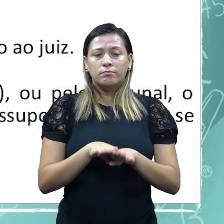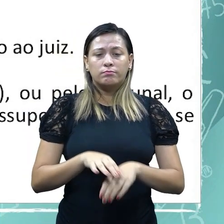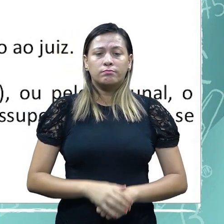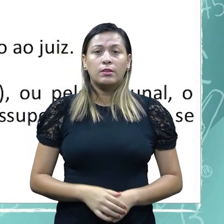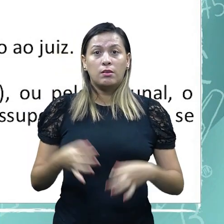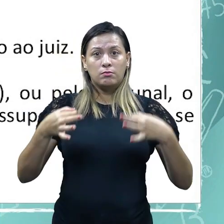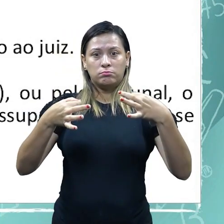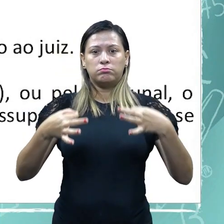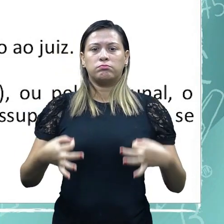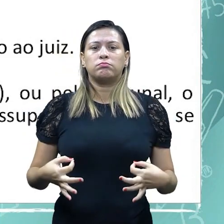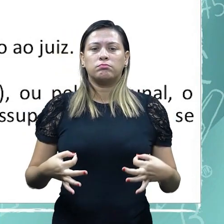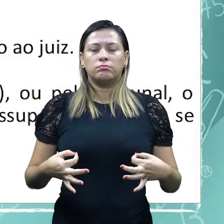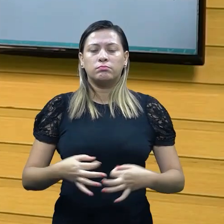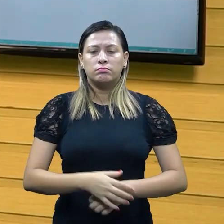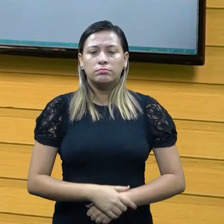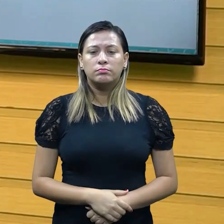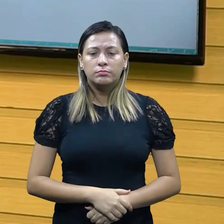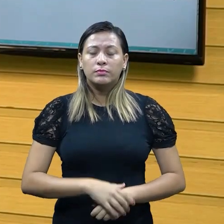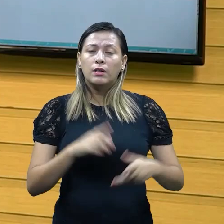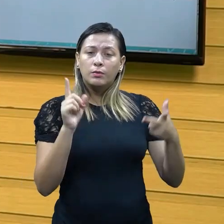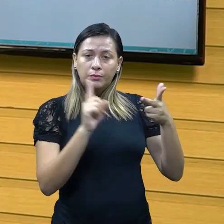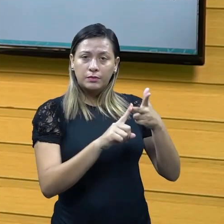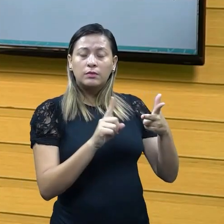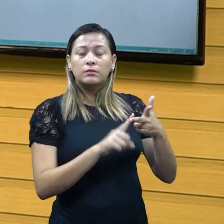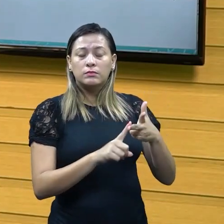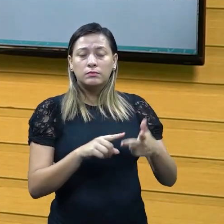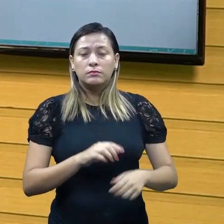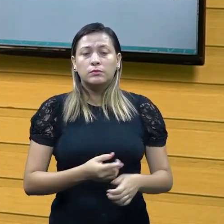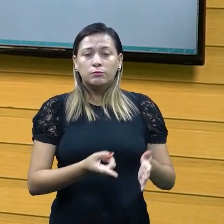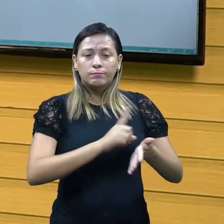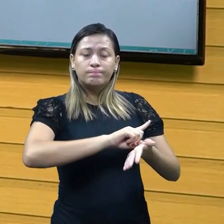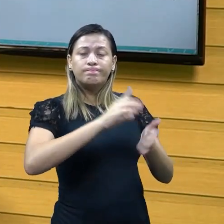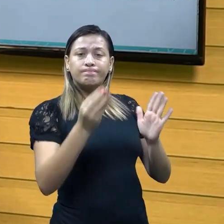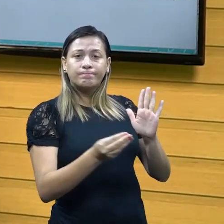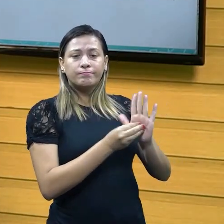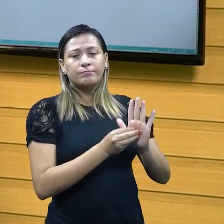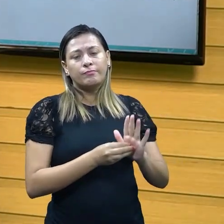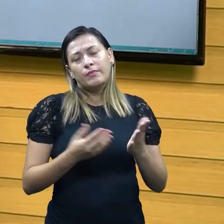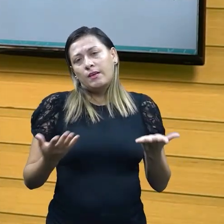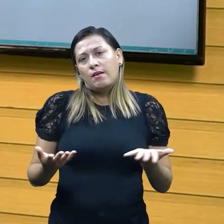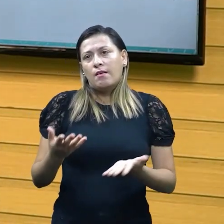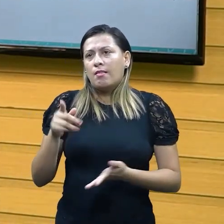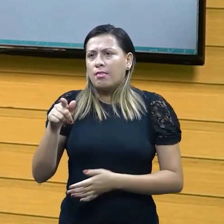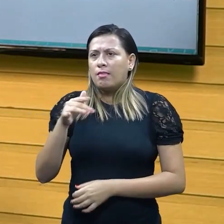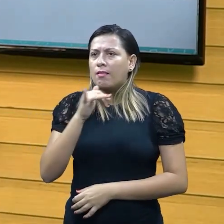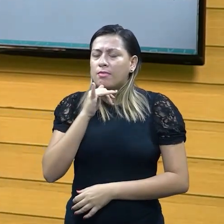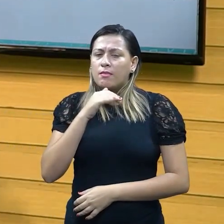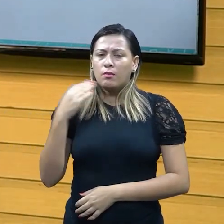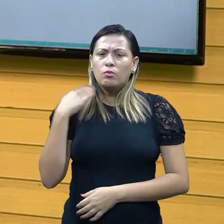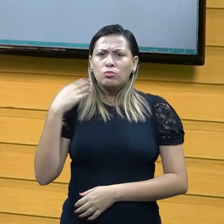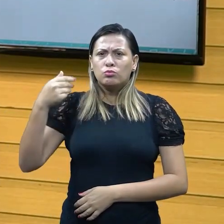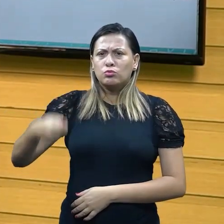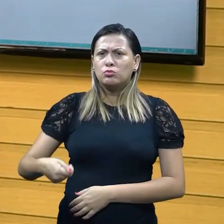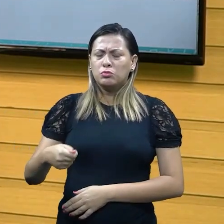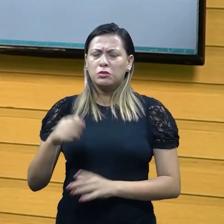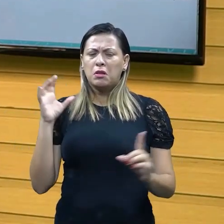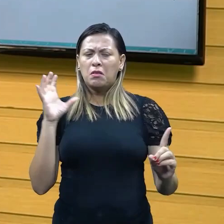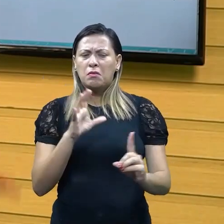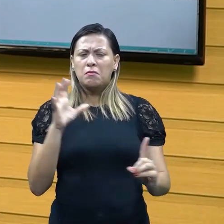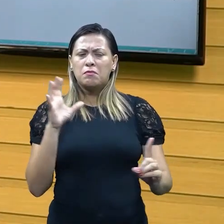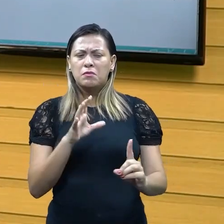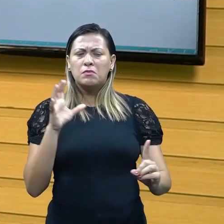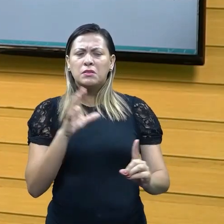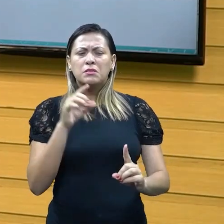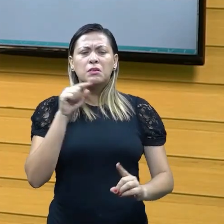como terceiro pressuposto. Então, imagina lá, você tem um juiz que está pendendo somente para um lado porque